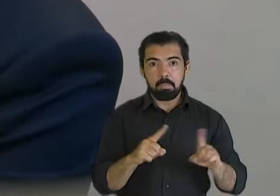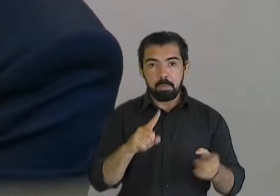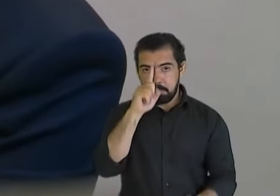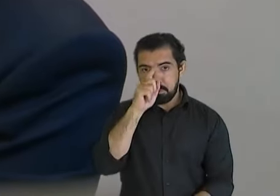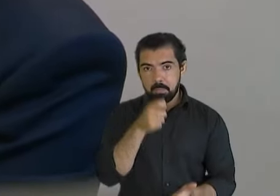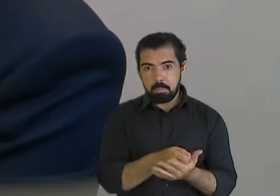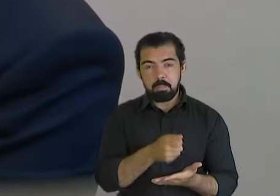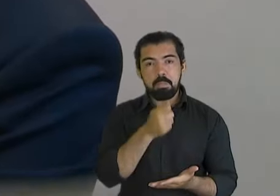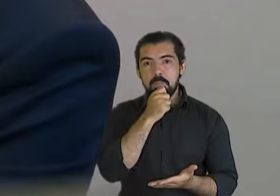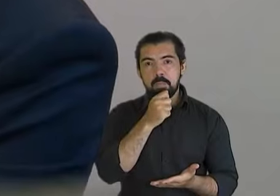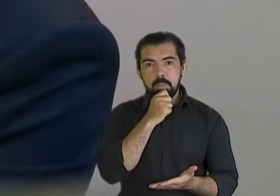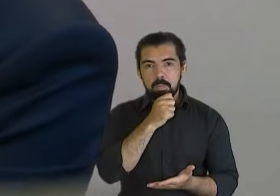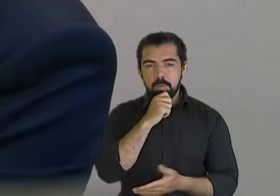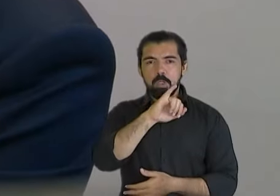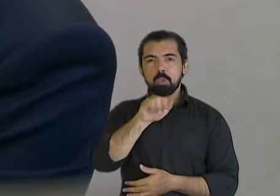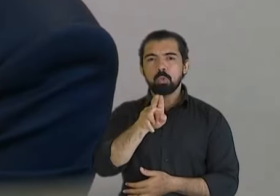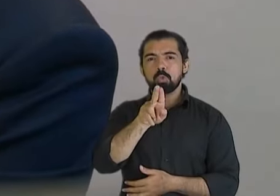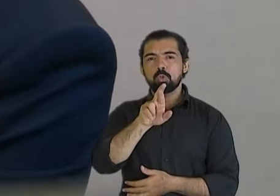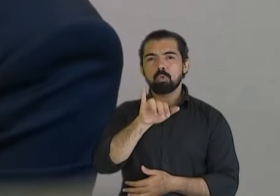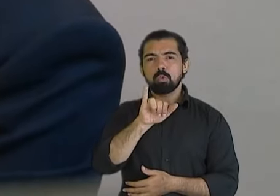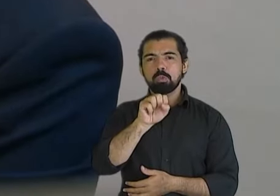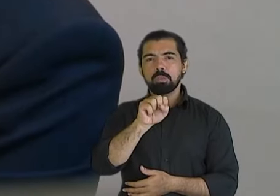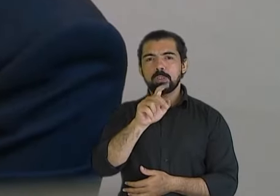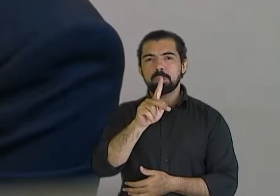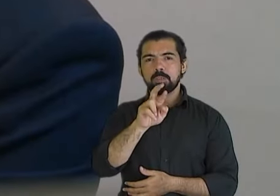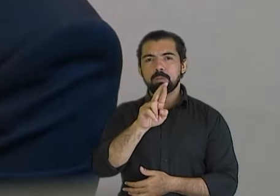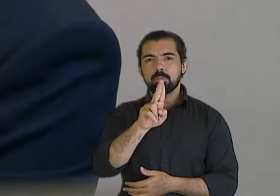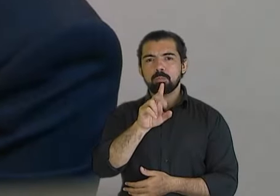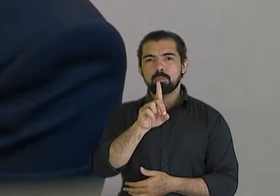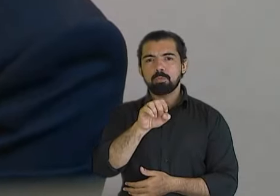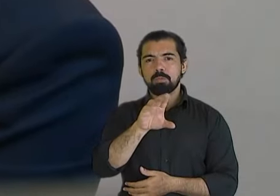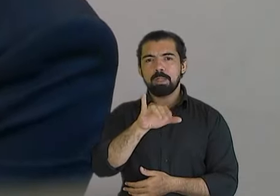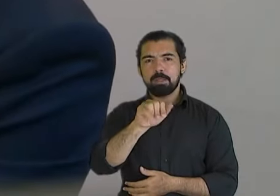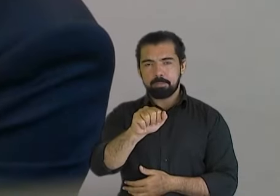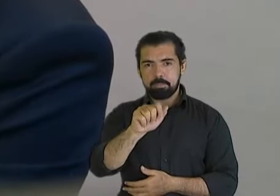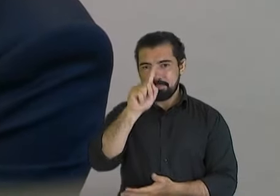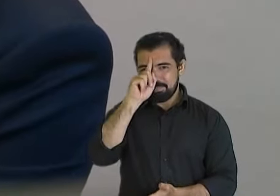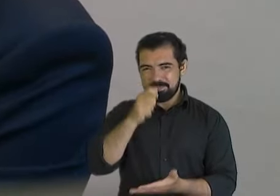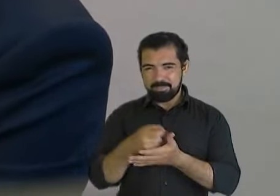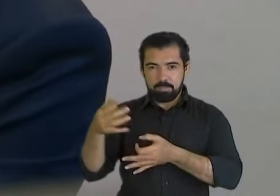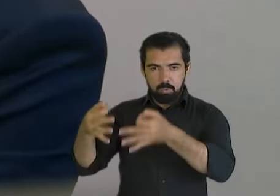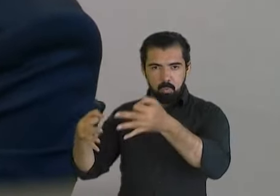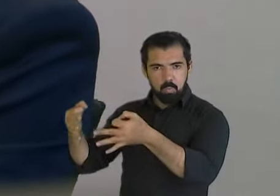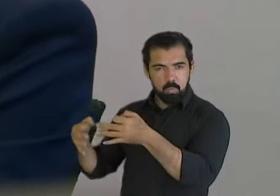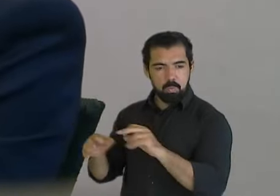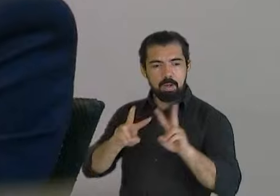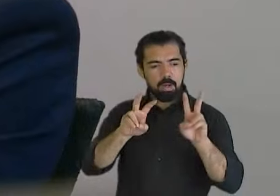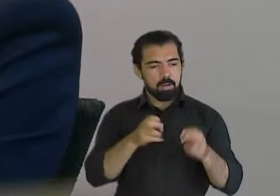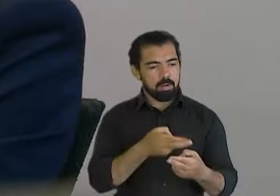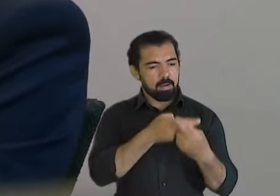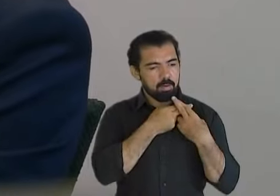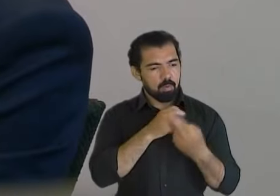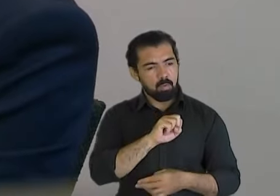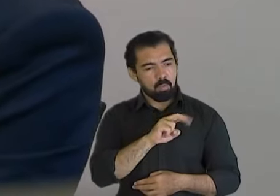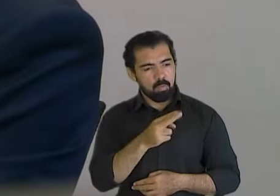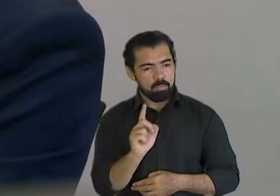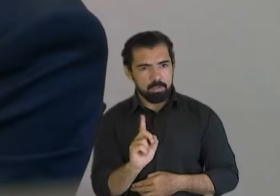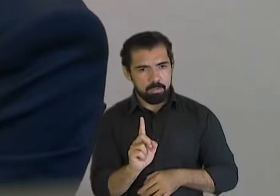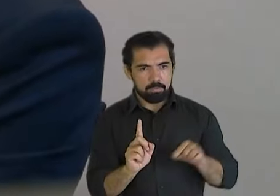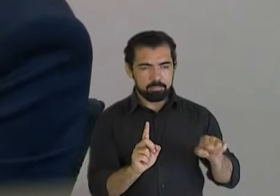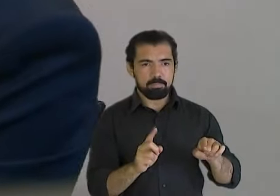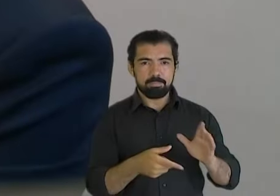decisão jurisprudencial, nenhum entendimento pelos tribunais formados a esse respeito. Sobre a responsabilidade deles, sobre a não responsabilidade, porque, como